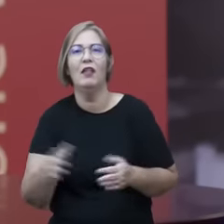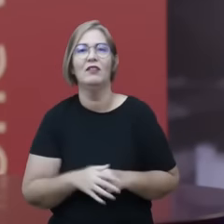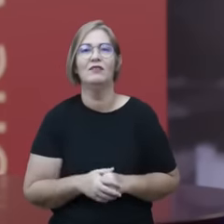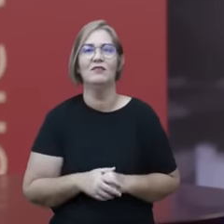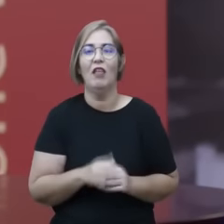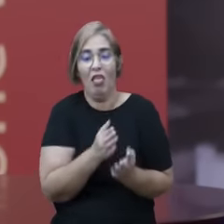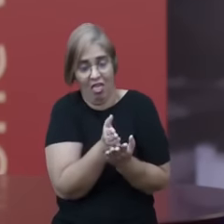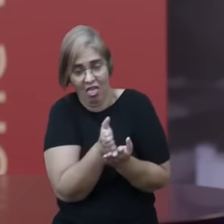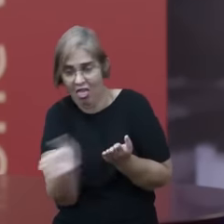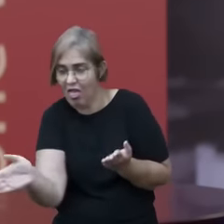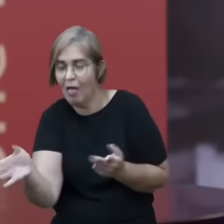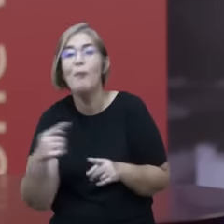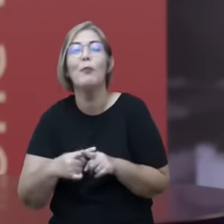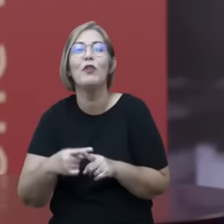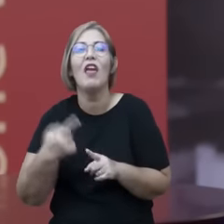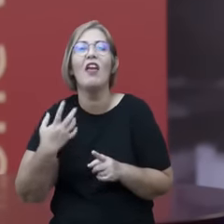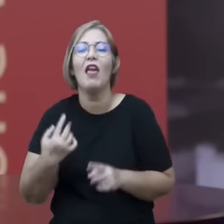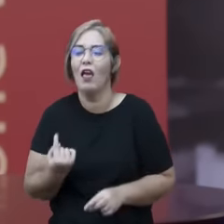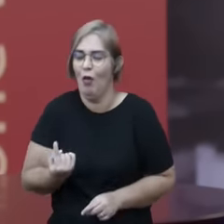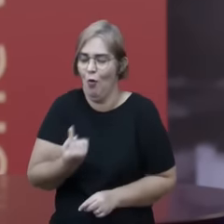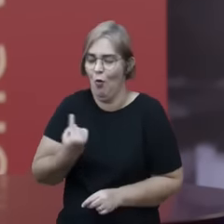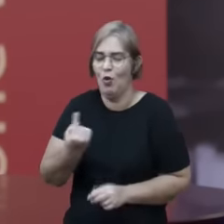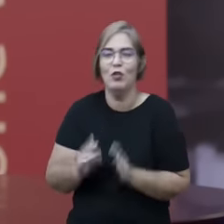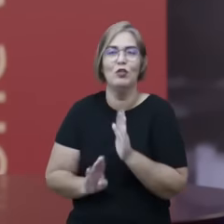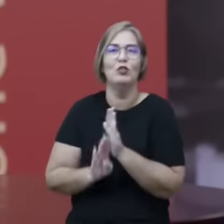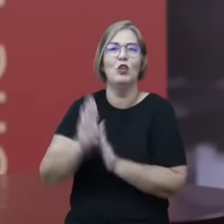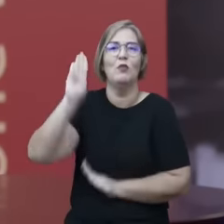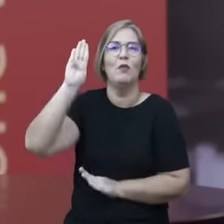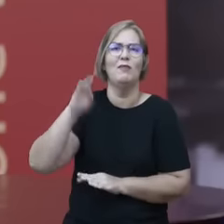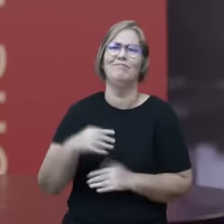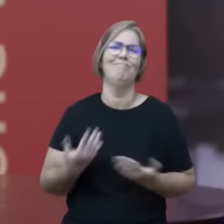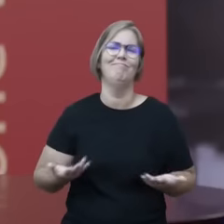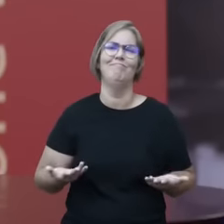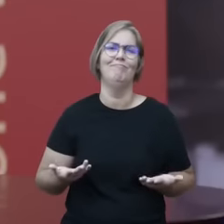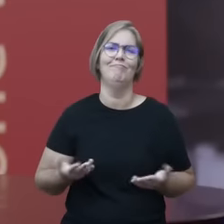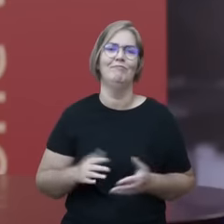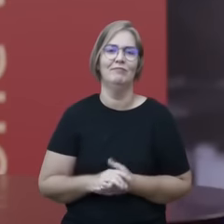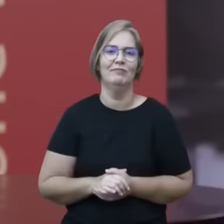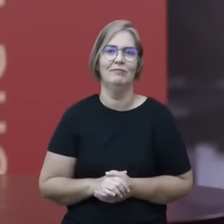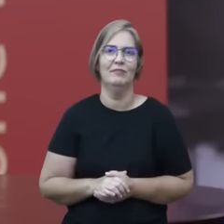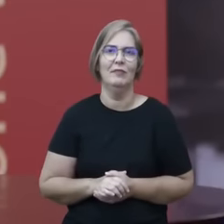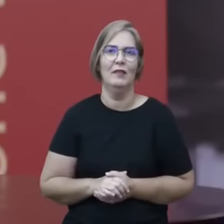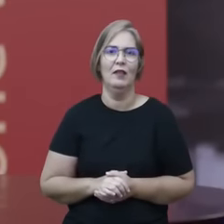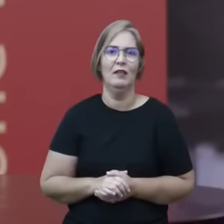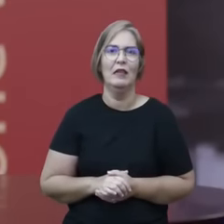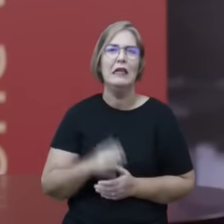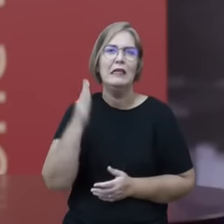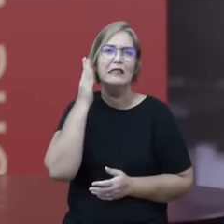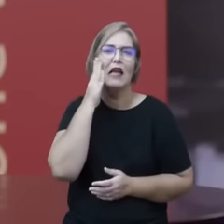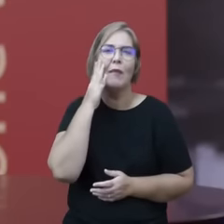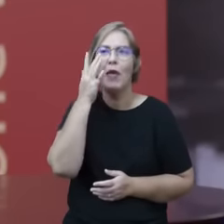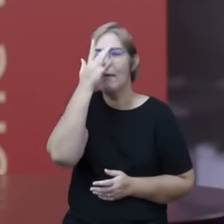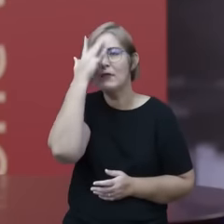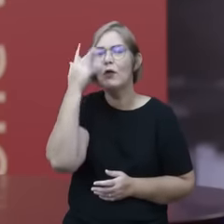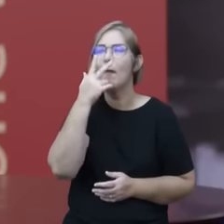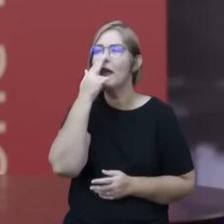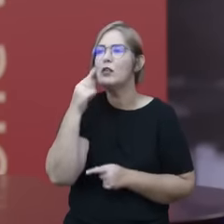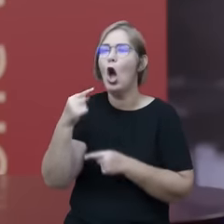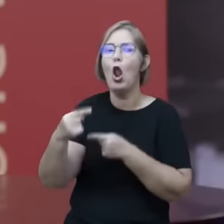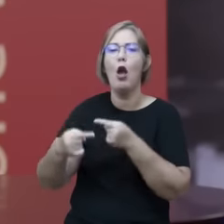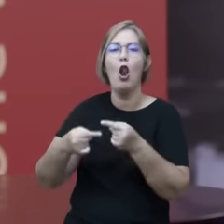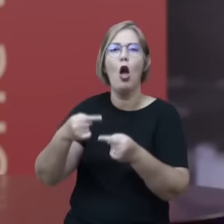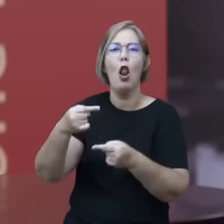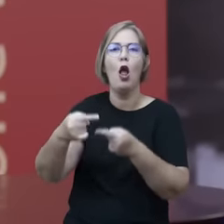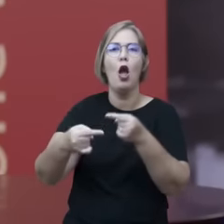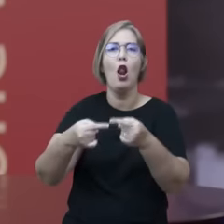inautêntica. Depois o Heideger vai falar, né, o o da tagarelice. Nós falamos para nos desviarmos daquilo que de fato são